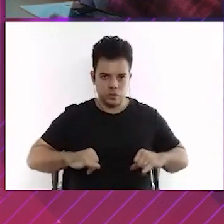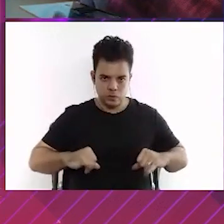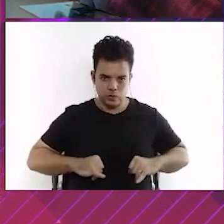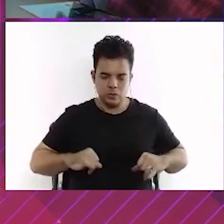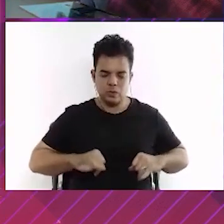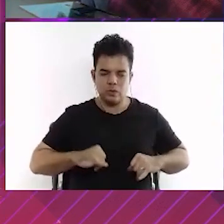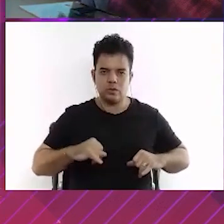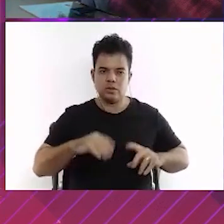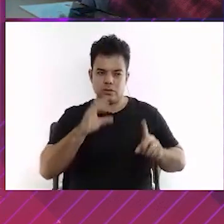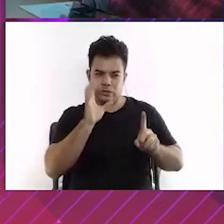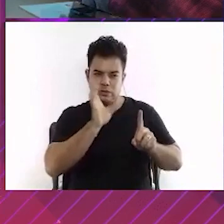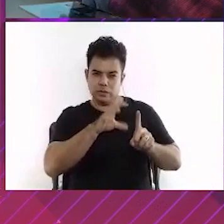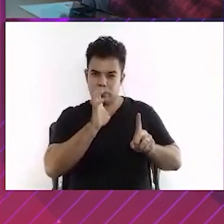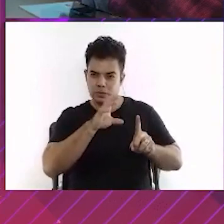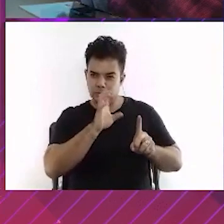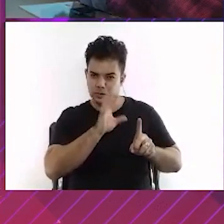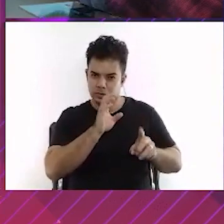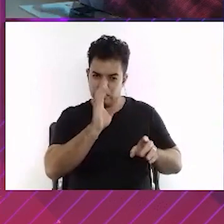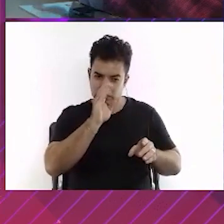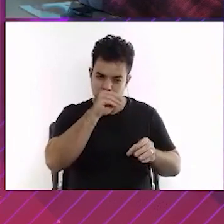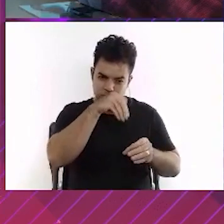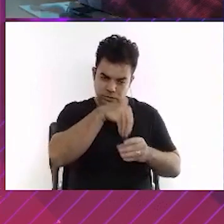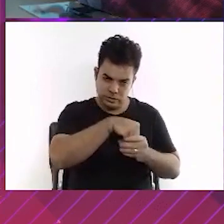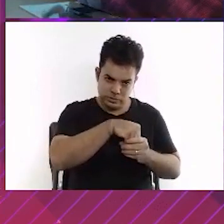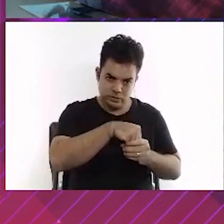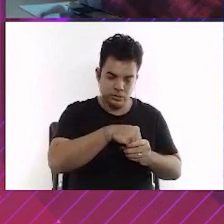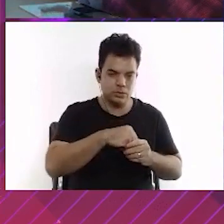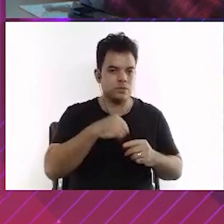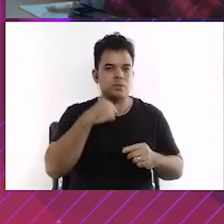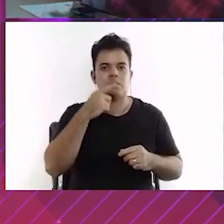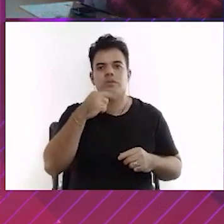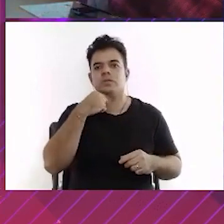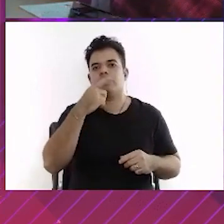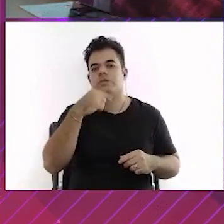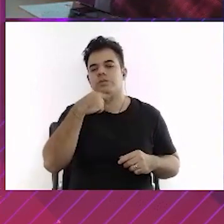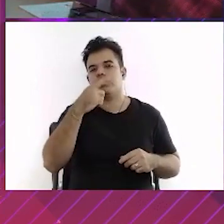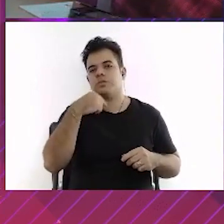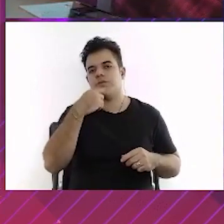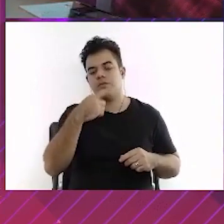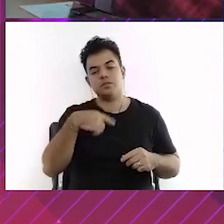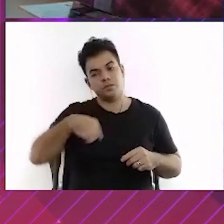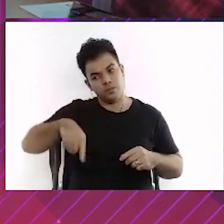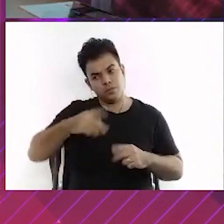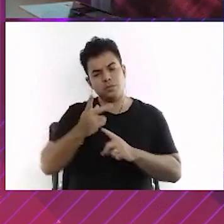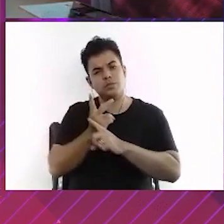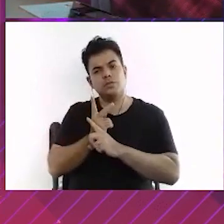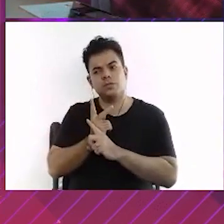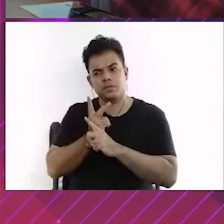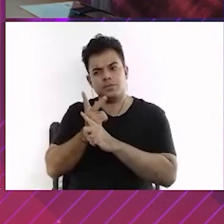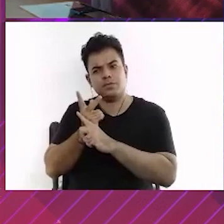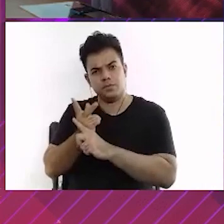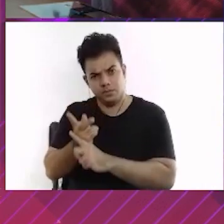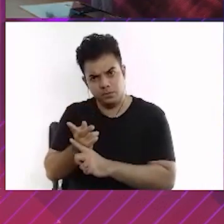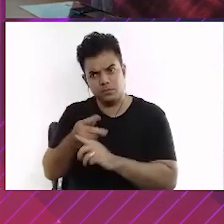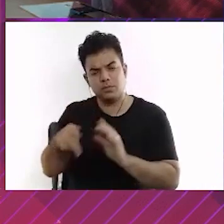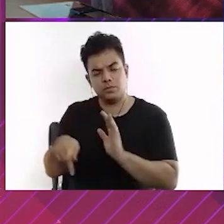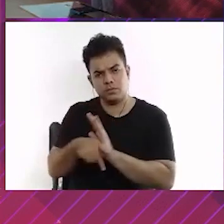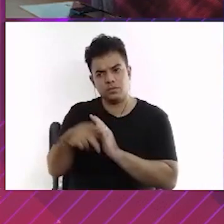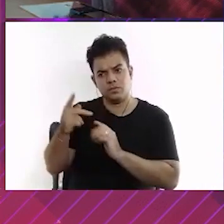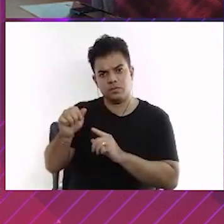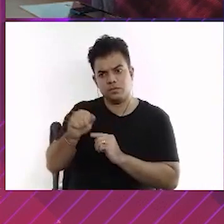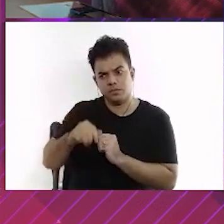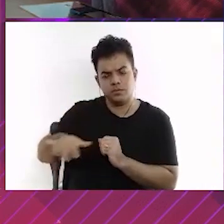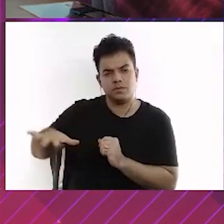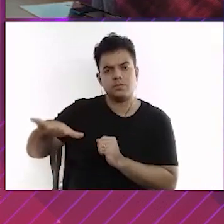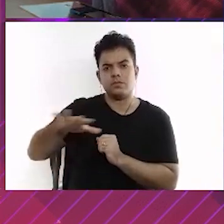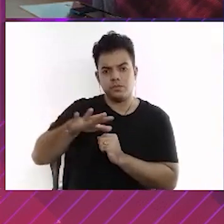interna e externa, não tivemos sucesso. Foi aí que buscamos a atmosfera, o